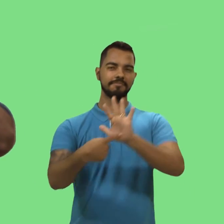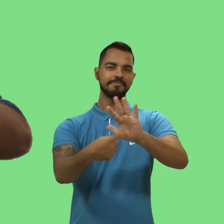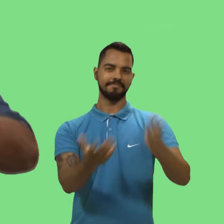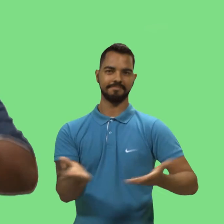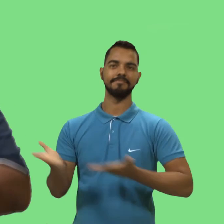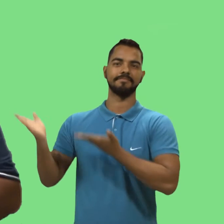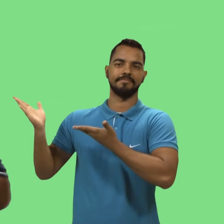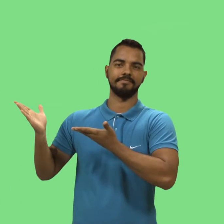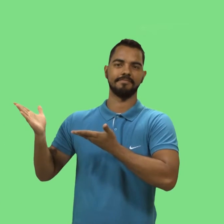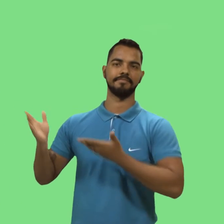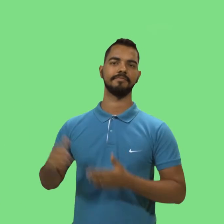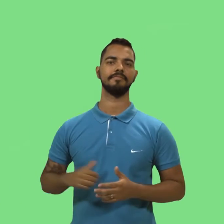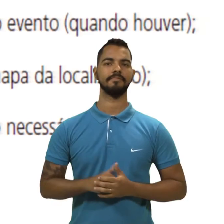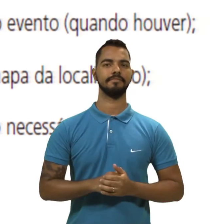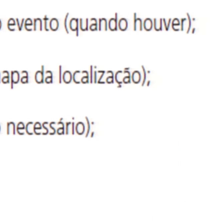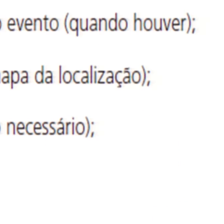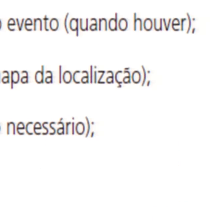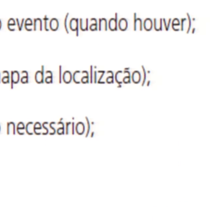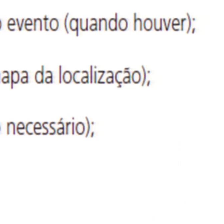bom entendimento de um convite.